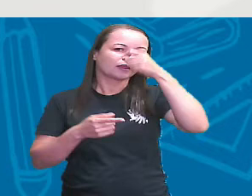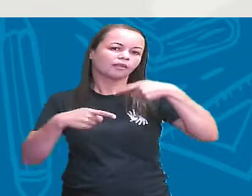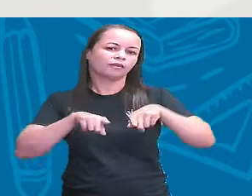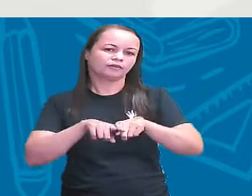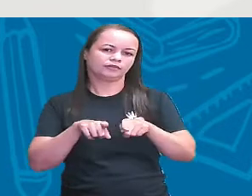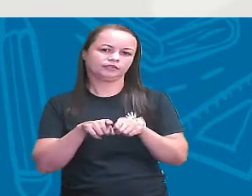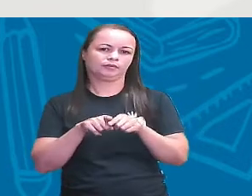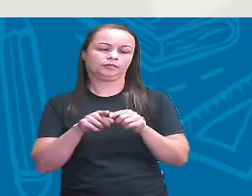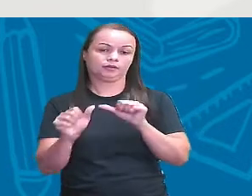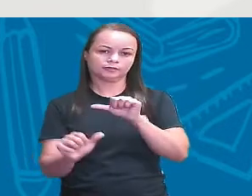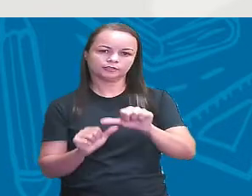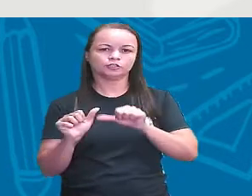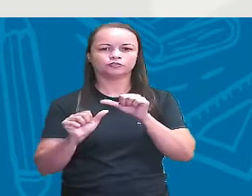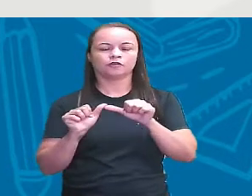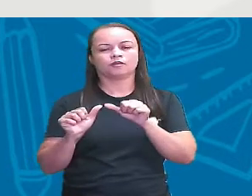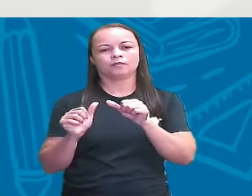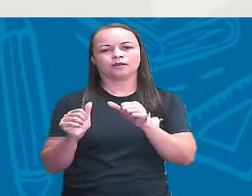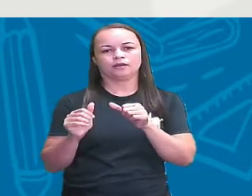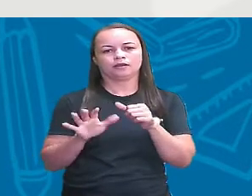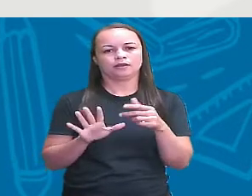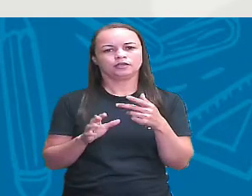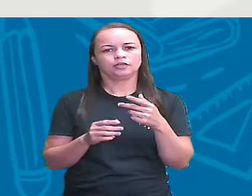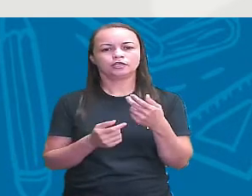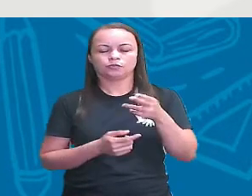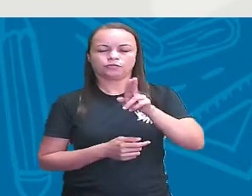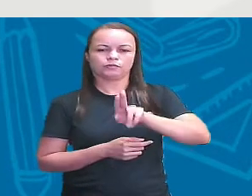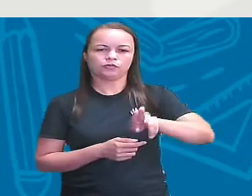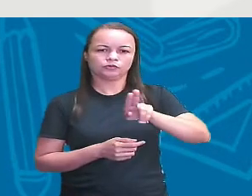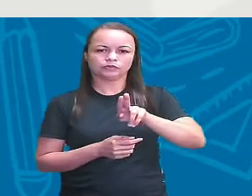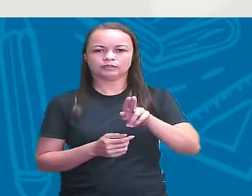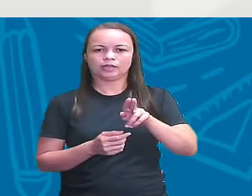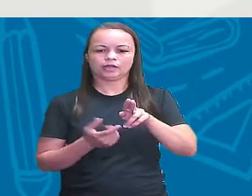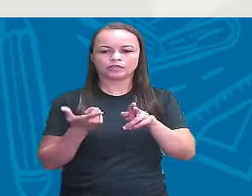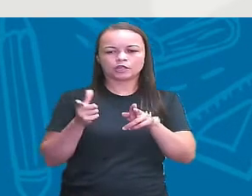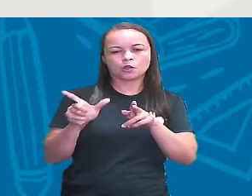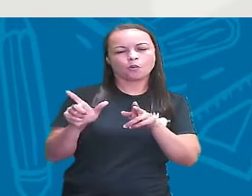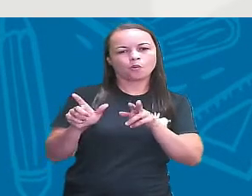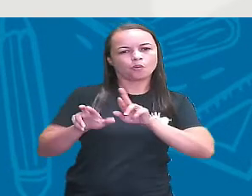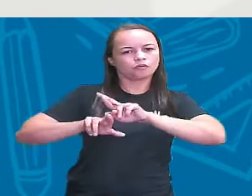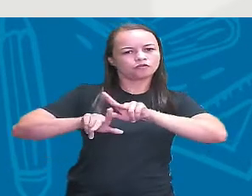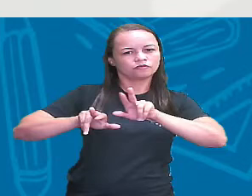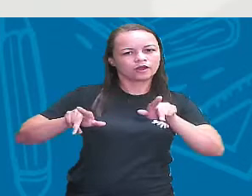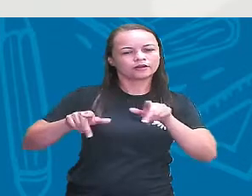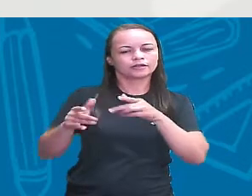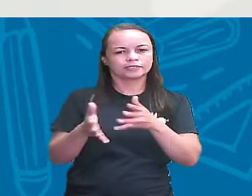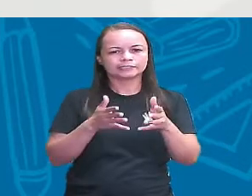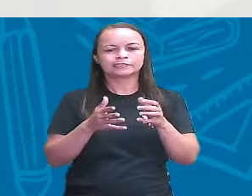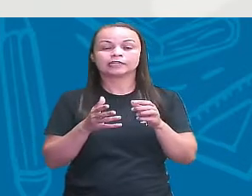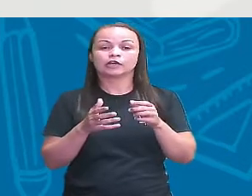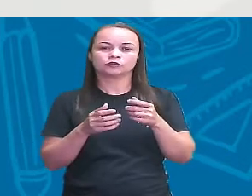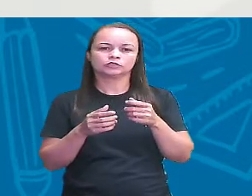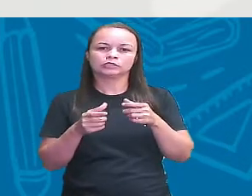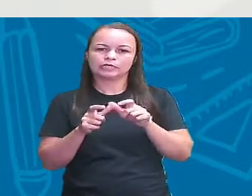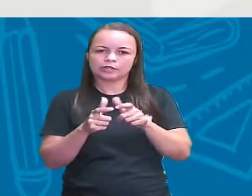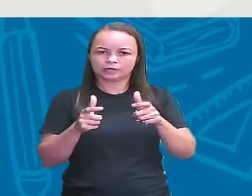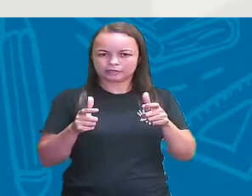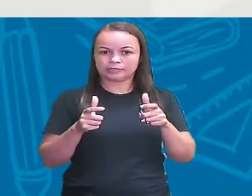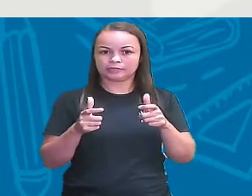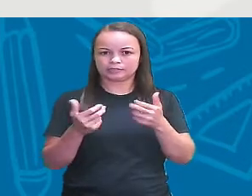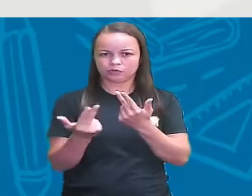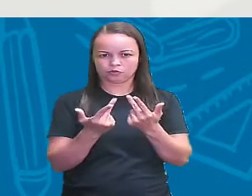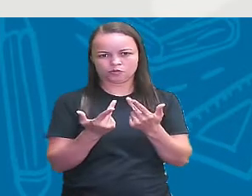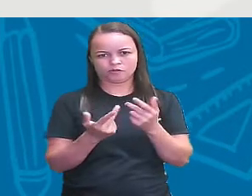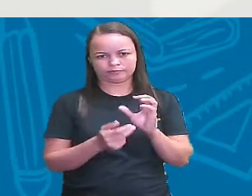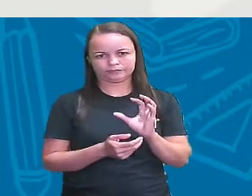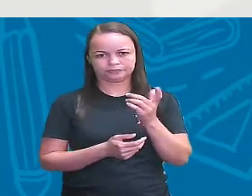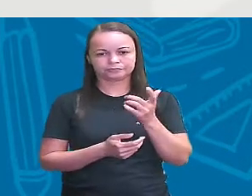a transformar em uma unidade em outras da mesma grandeza, é claro.